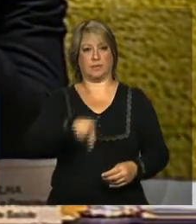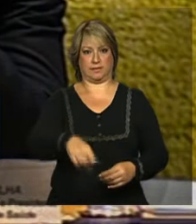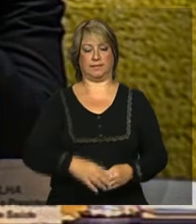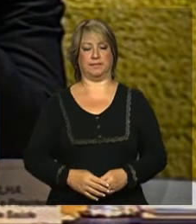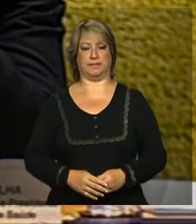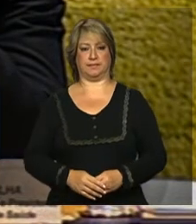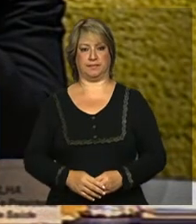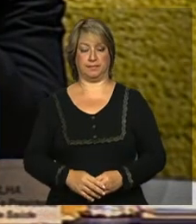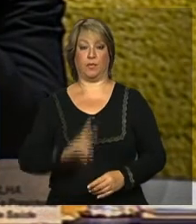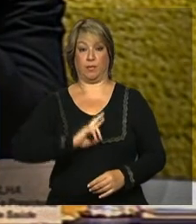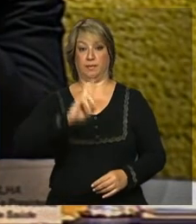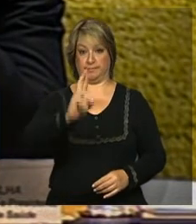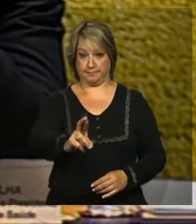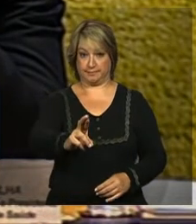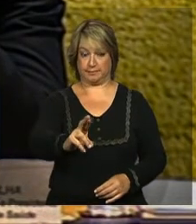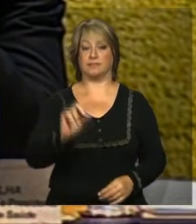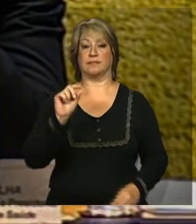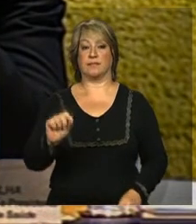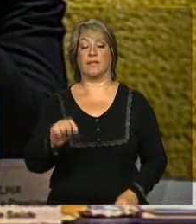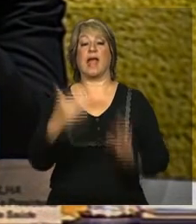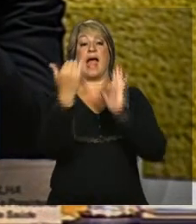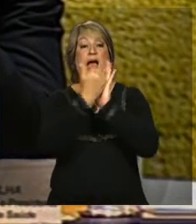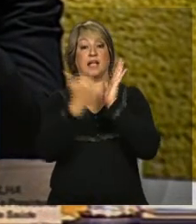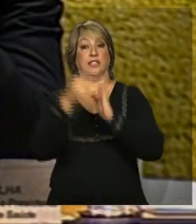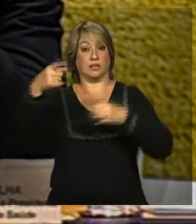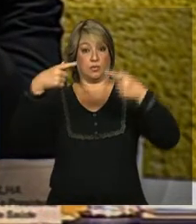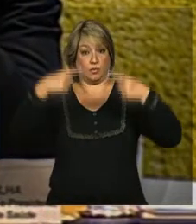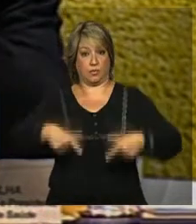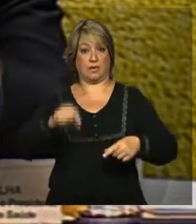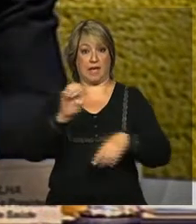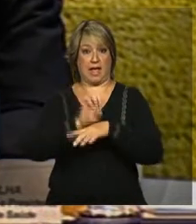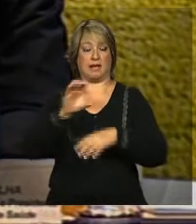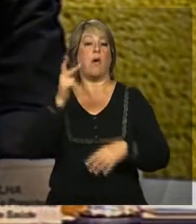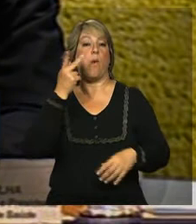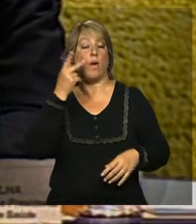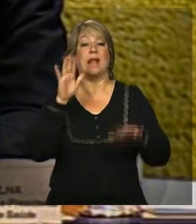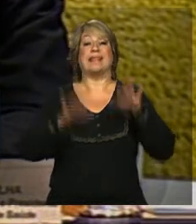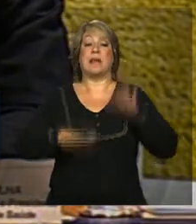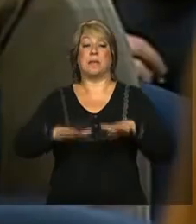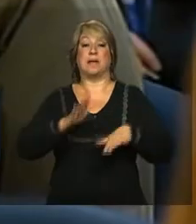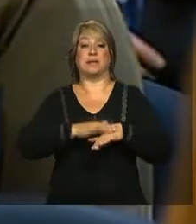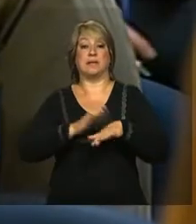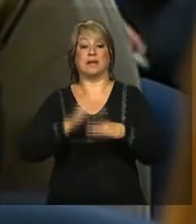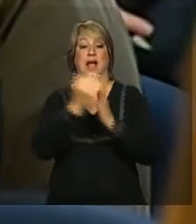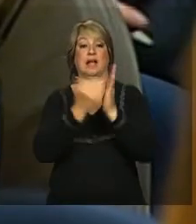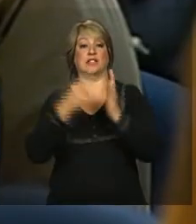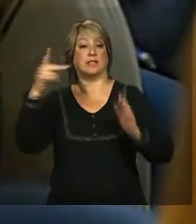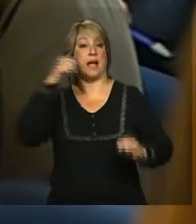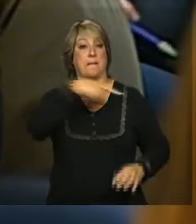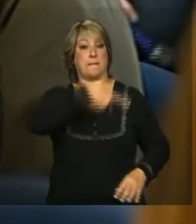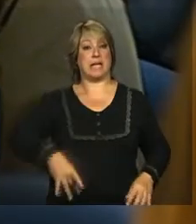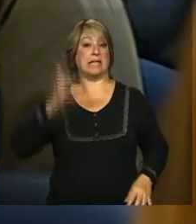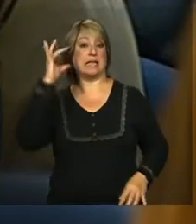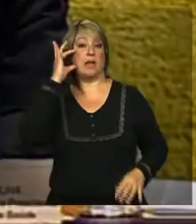Alô a agenda no Ceará ainda tá dependendo da definição da agenda da presidenta Dilma a partir definição a